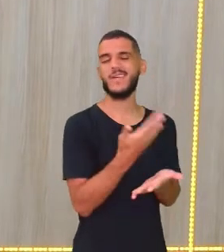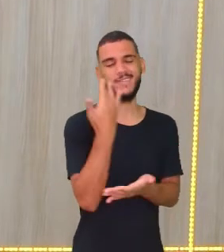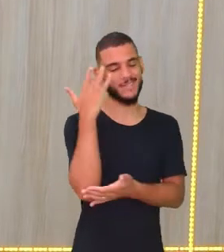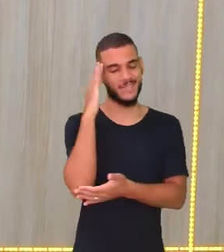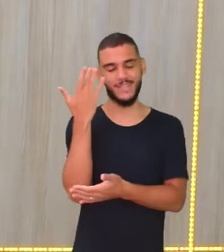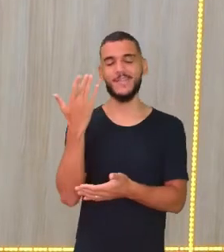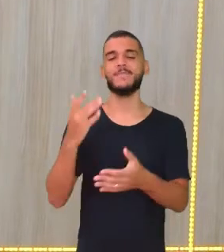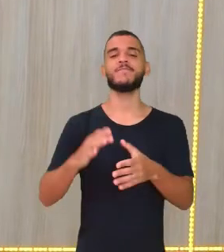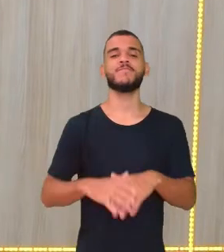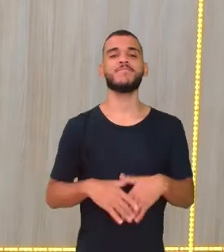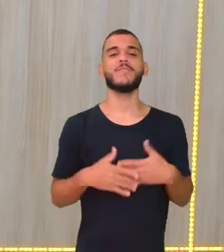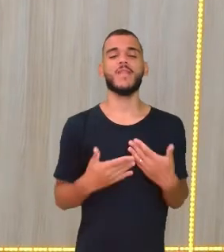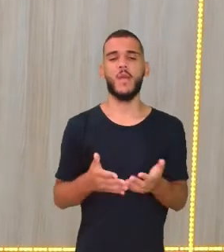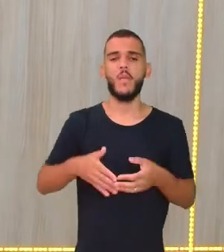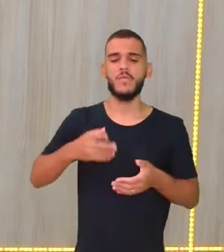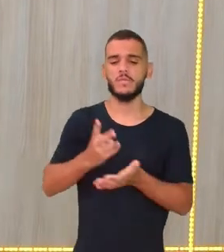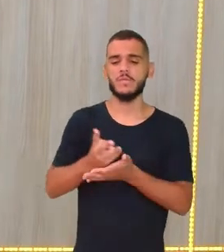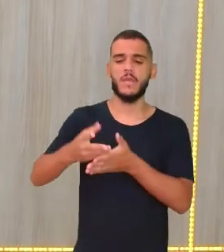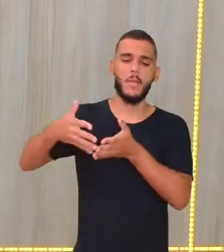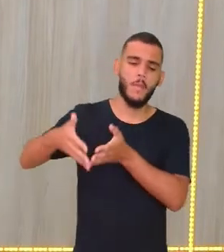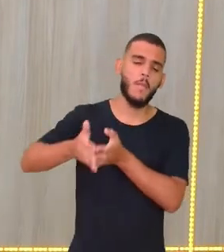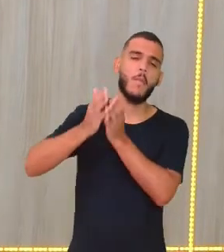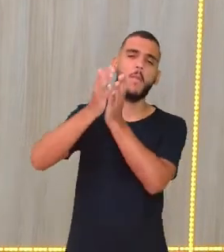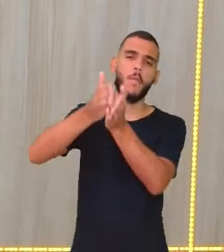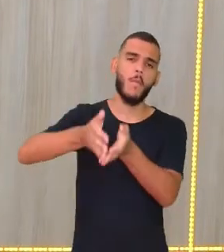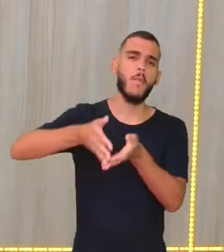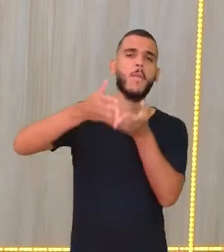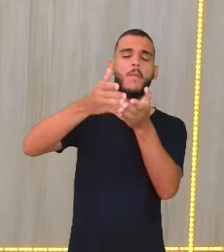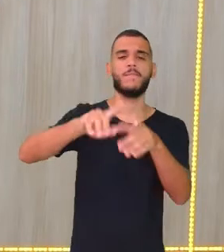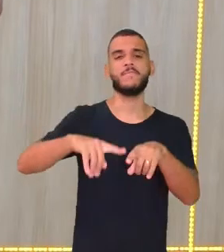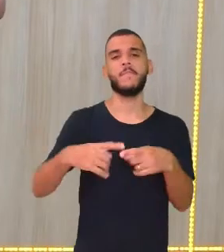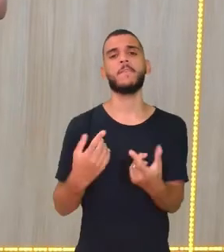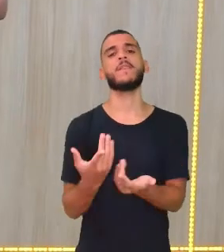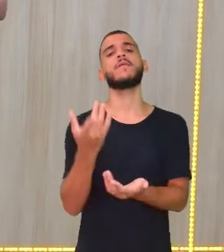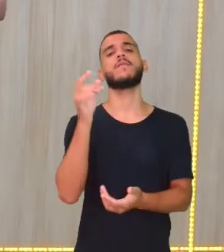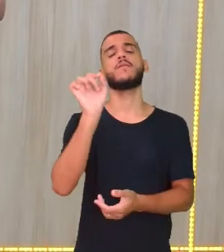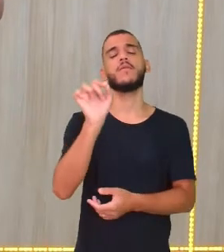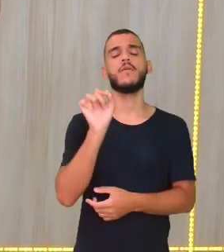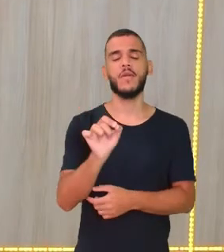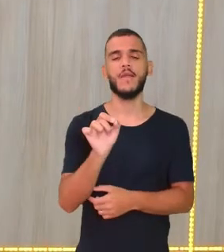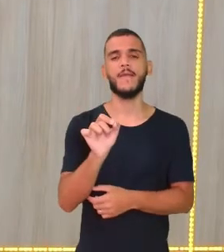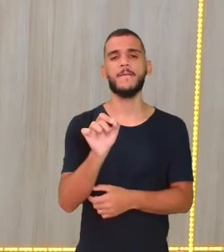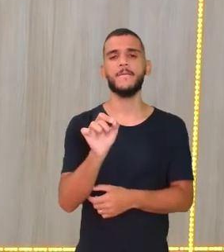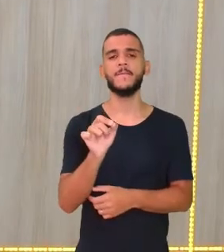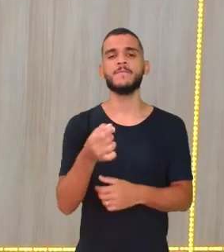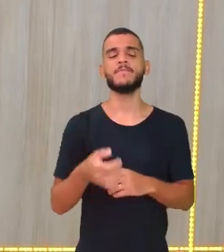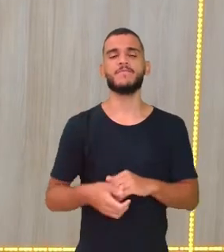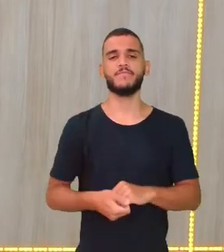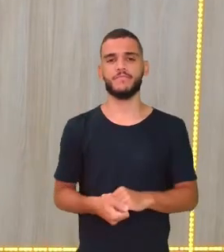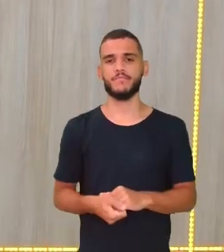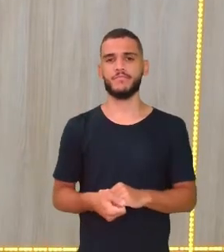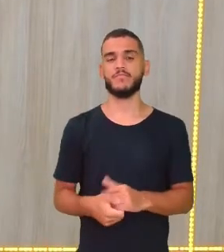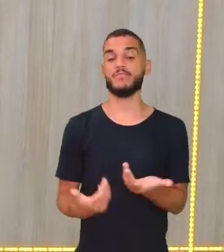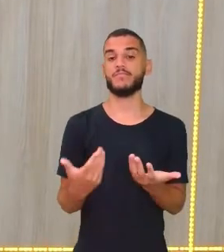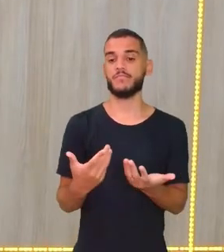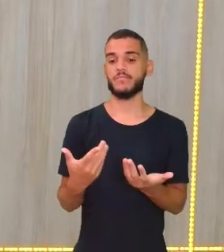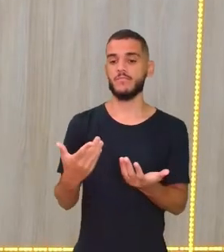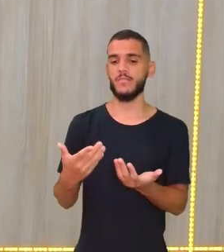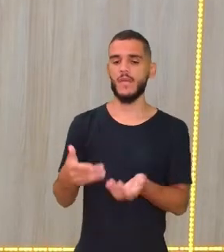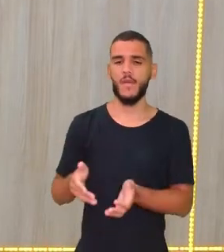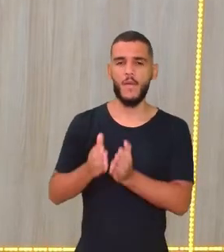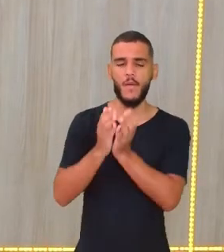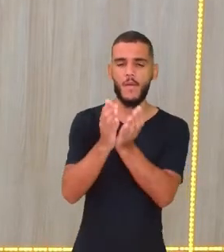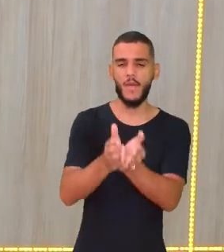nas suas navegações. E com esta realidade, eles passando por ali, eles descobrem, não é,